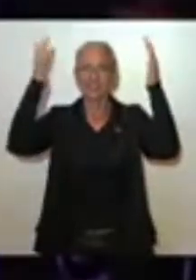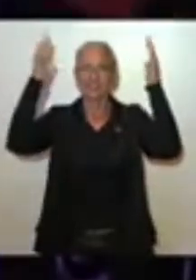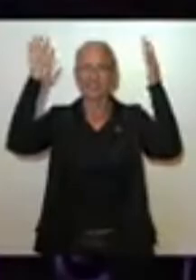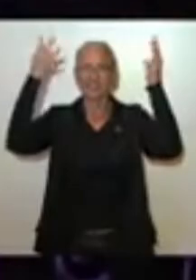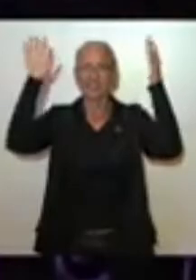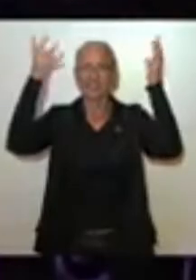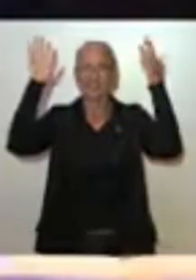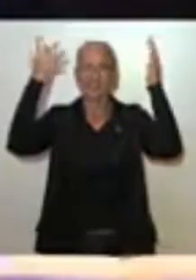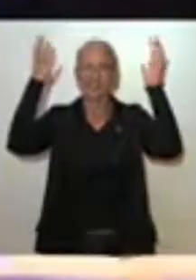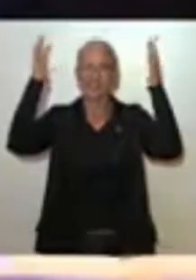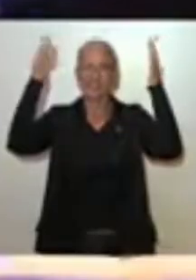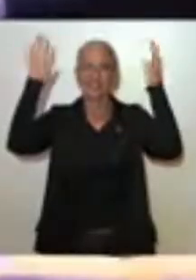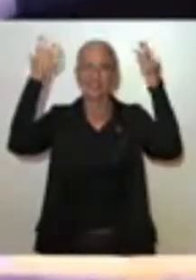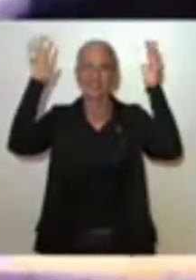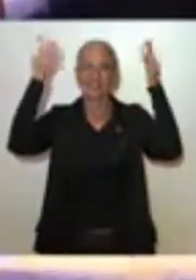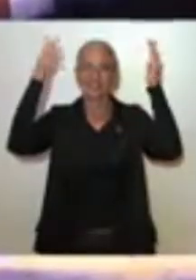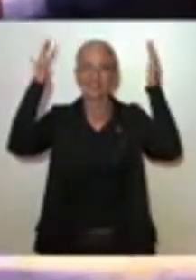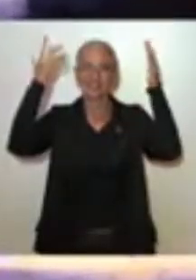E aí